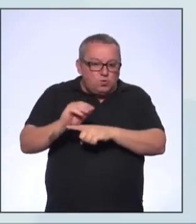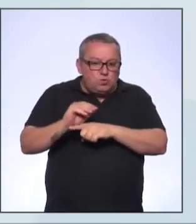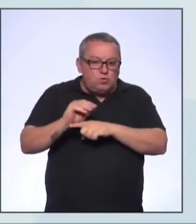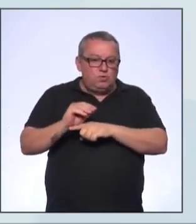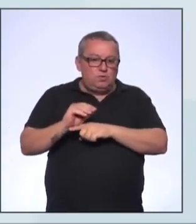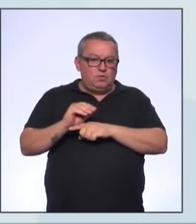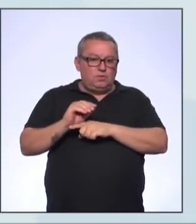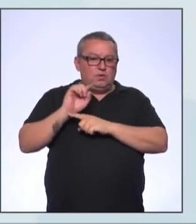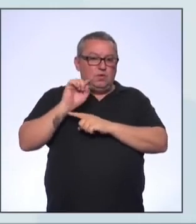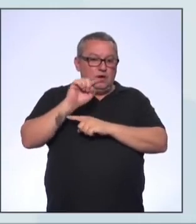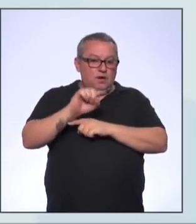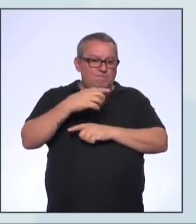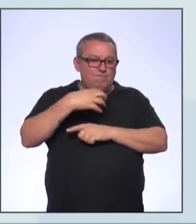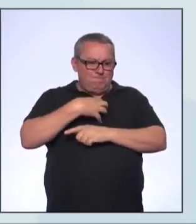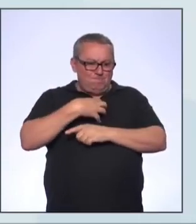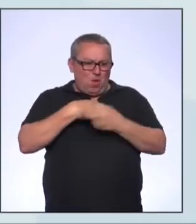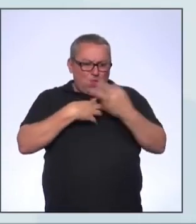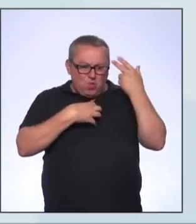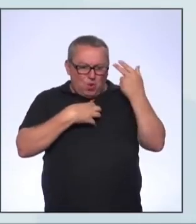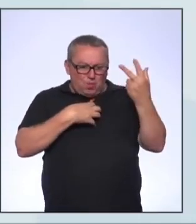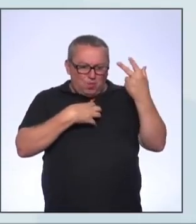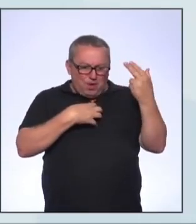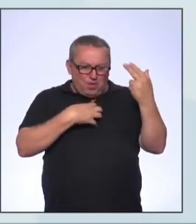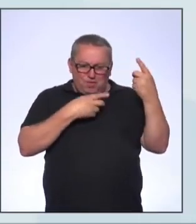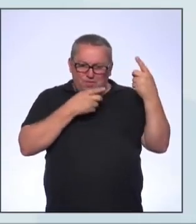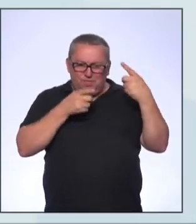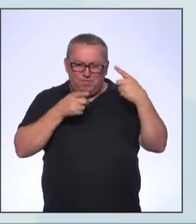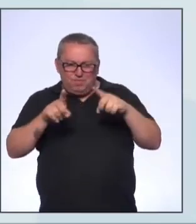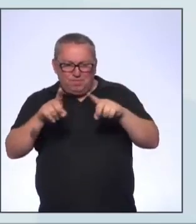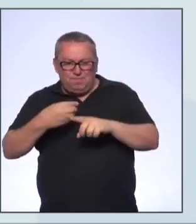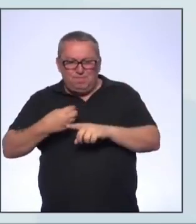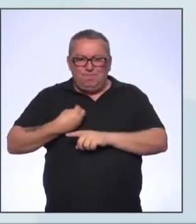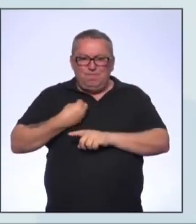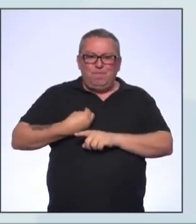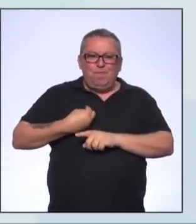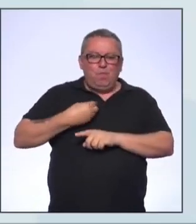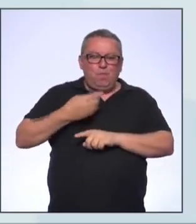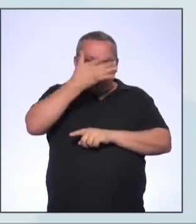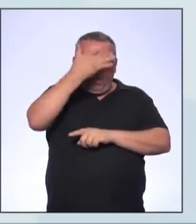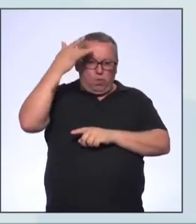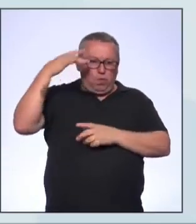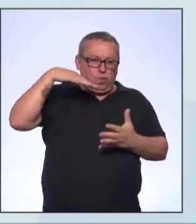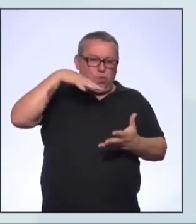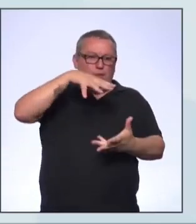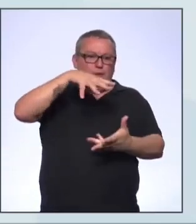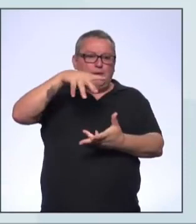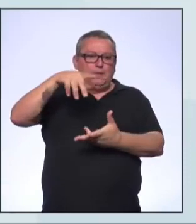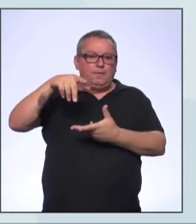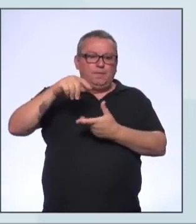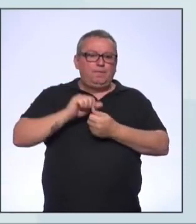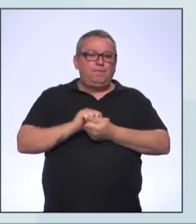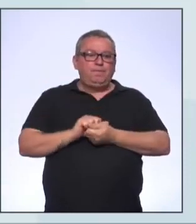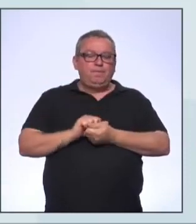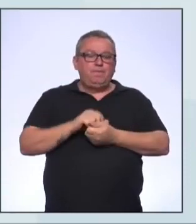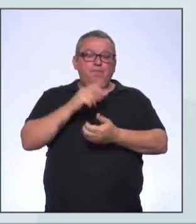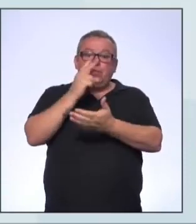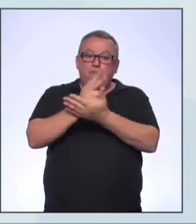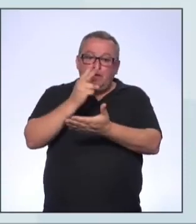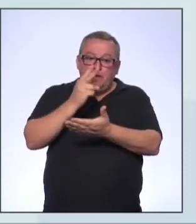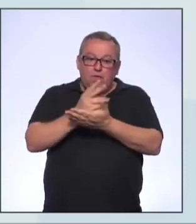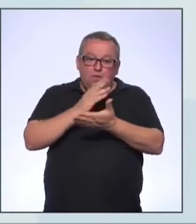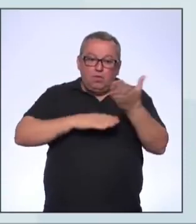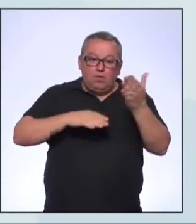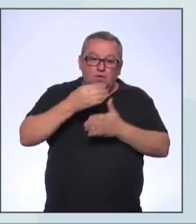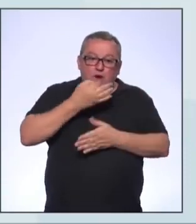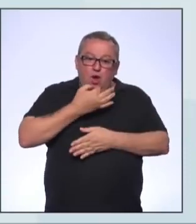atenção. Achar essa posição normal vai contra todas as regras de convívio nesta humanidade. Mesmo